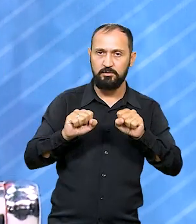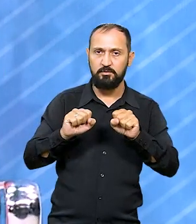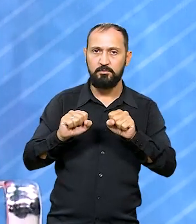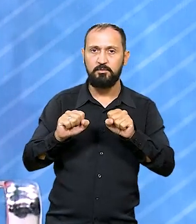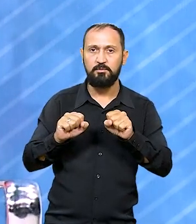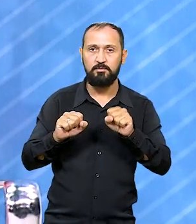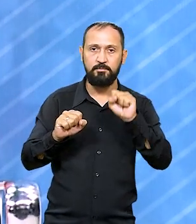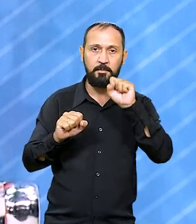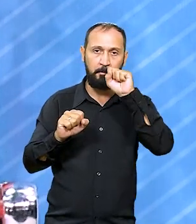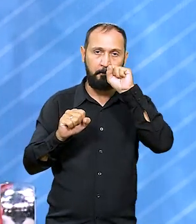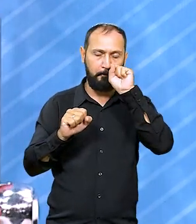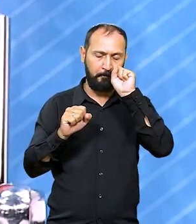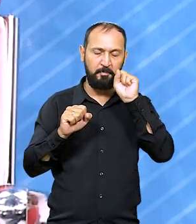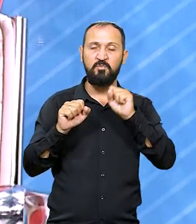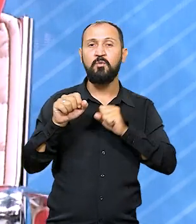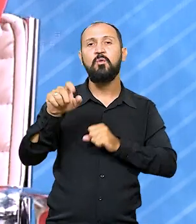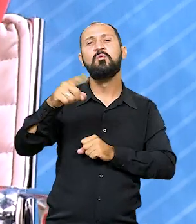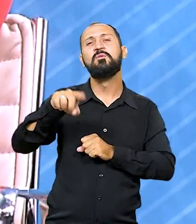sistema carcerário,